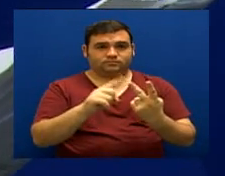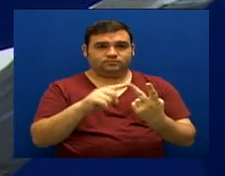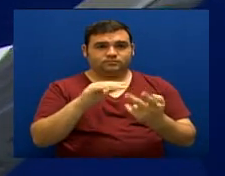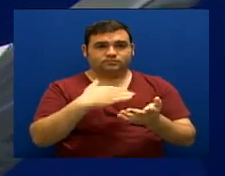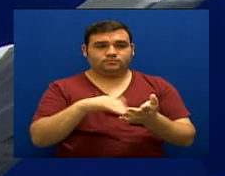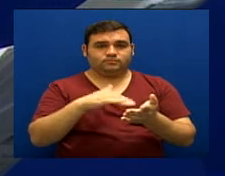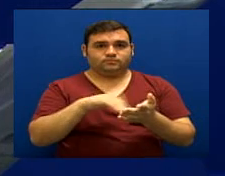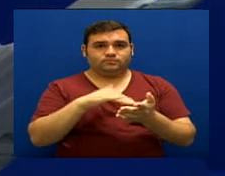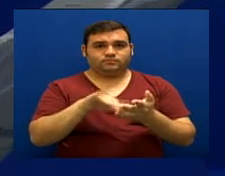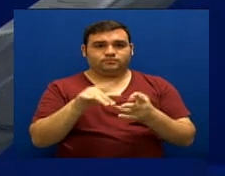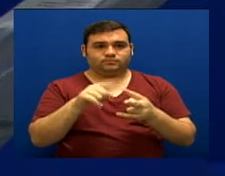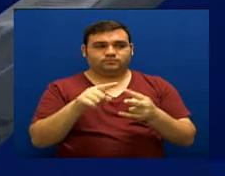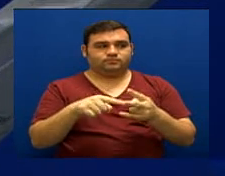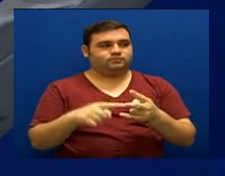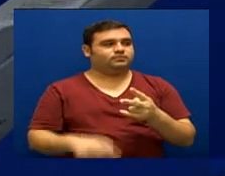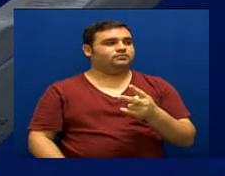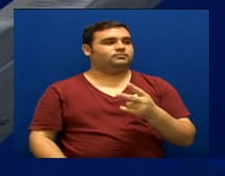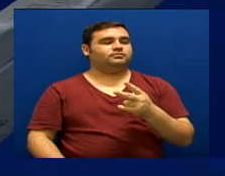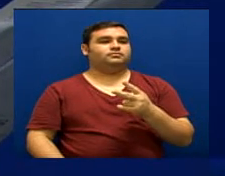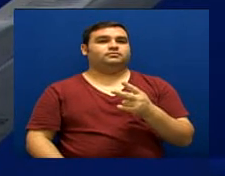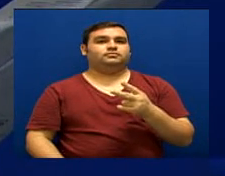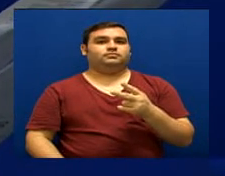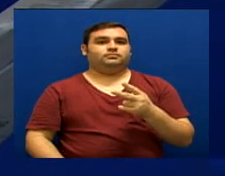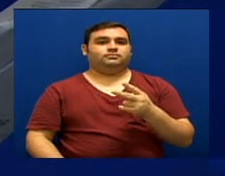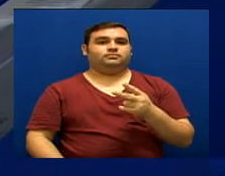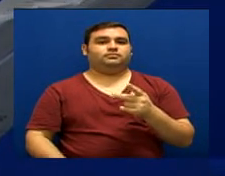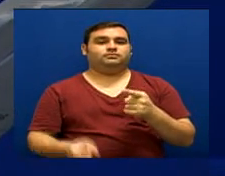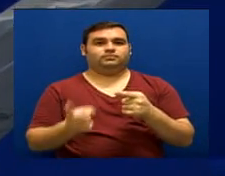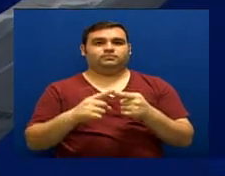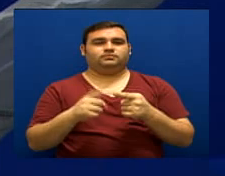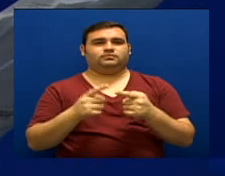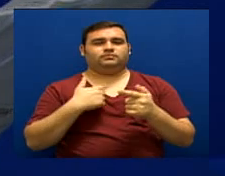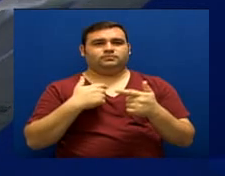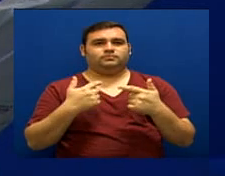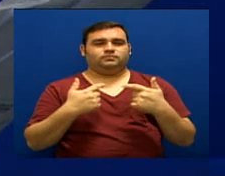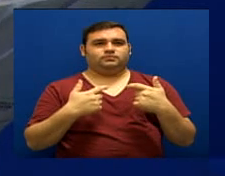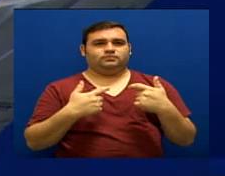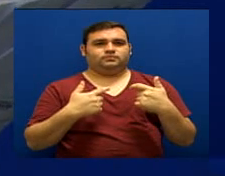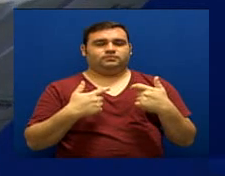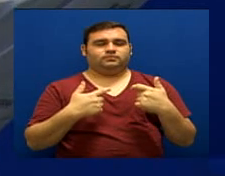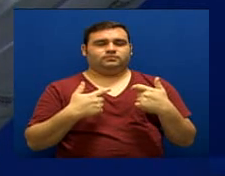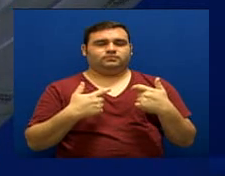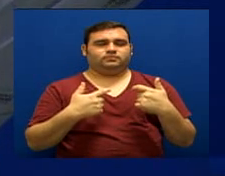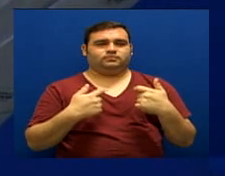para o secretário tá é eu vou ter que